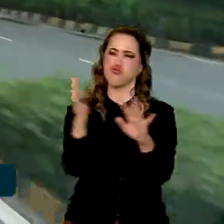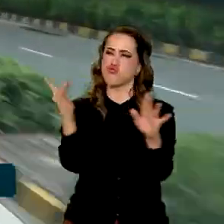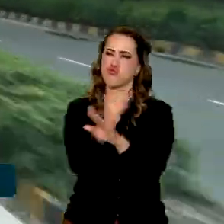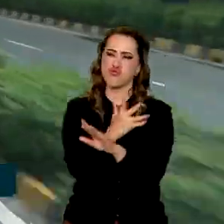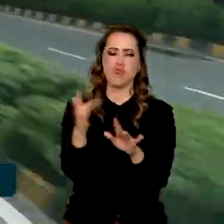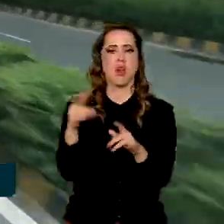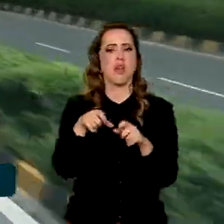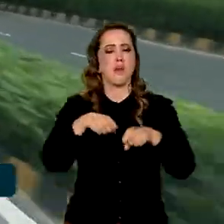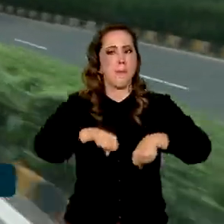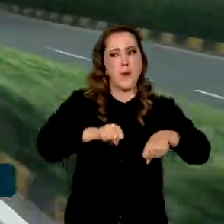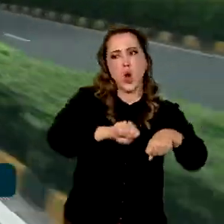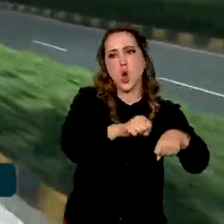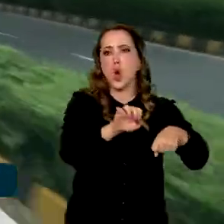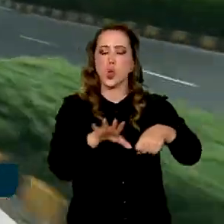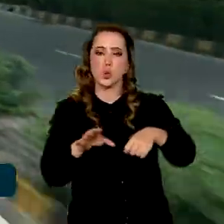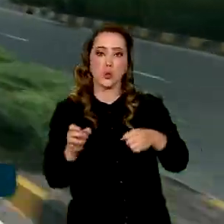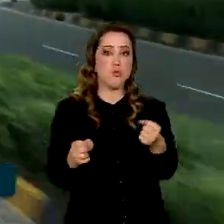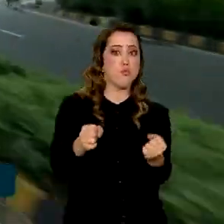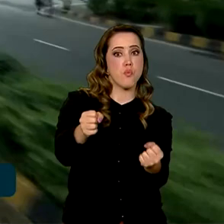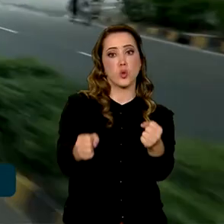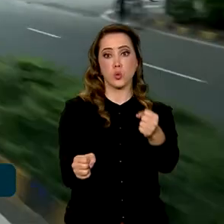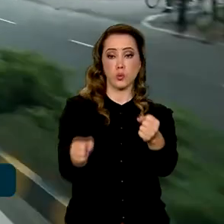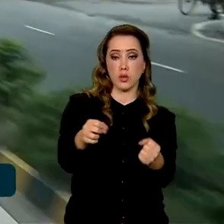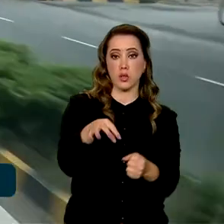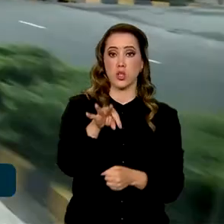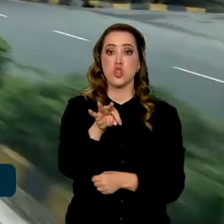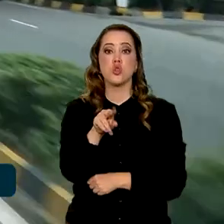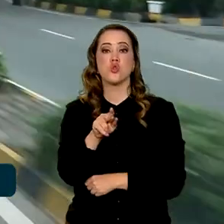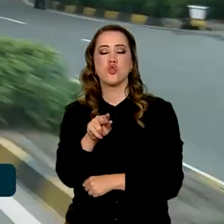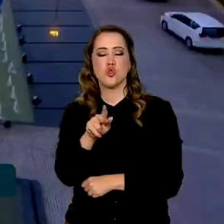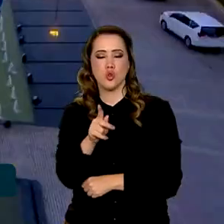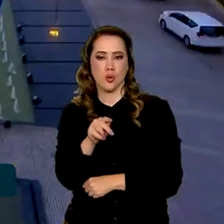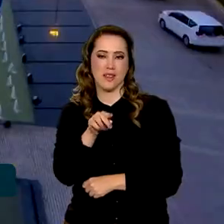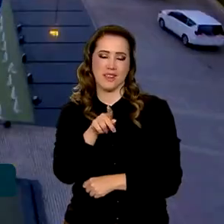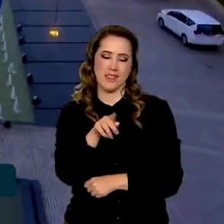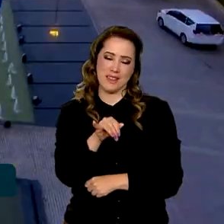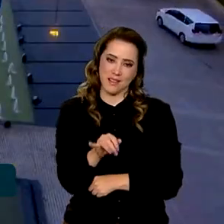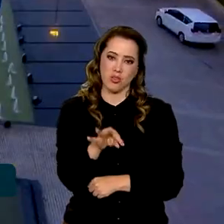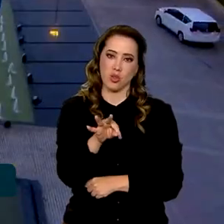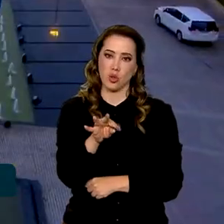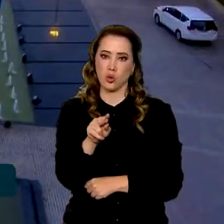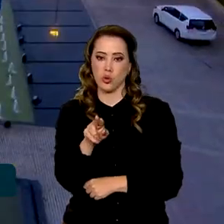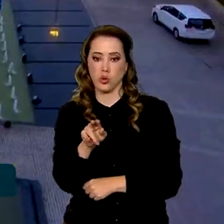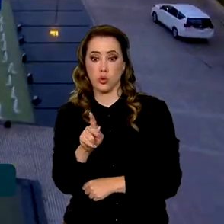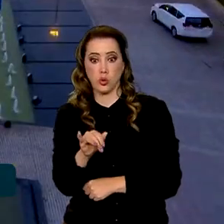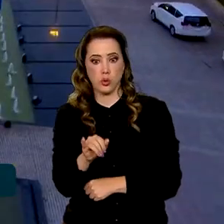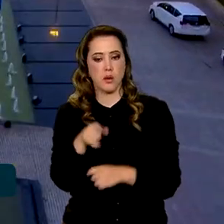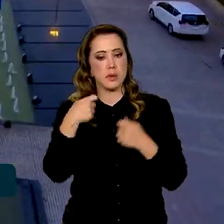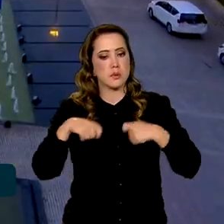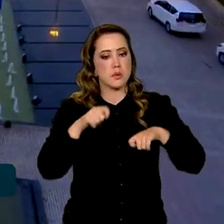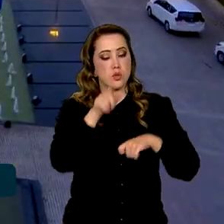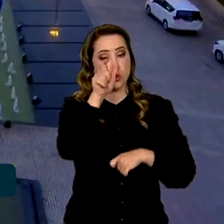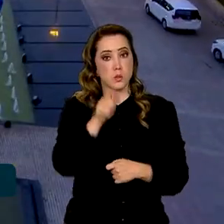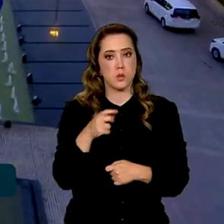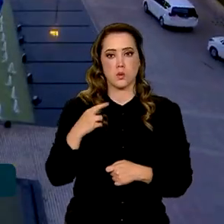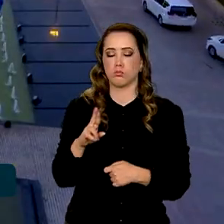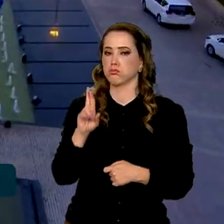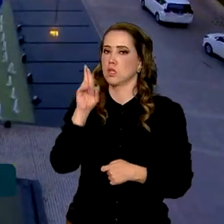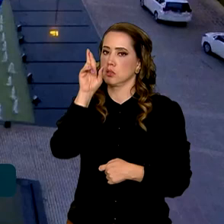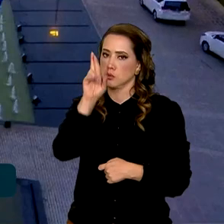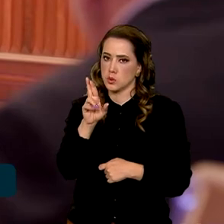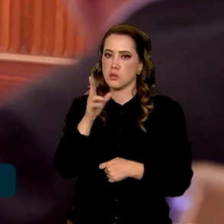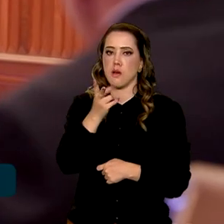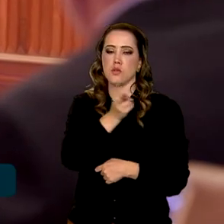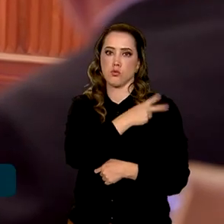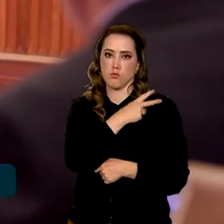e tuk-tuks, meio de transporte muito usado na Índia, deu lugar aos agentes de segurança e incontáveis